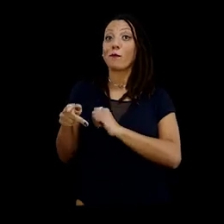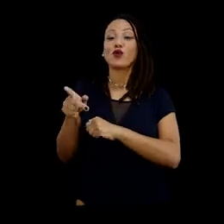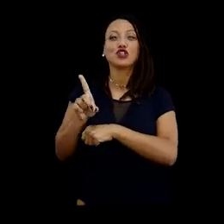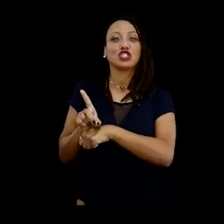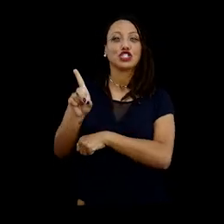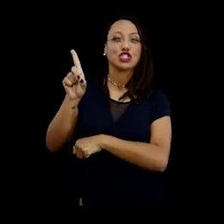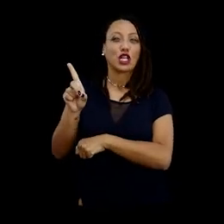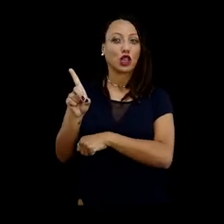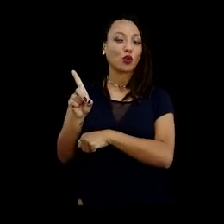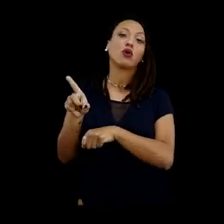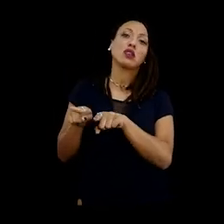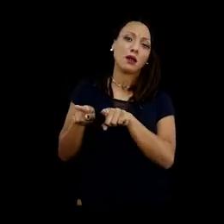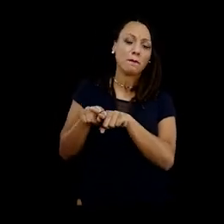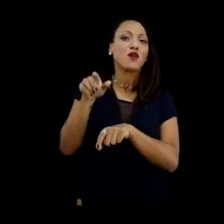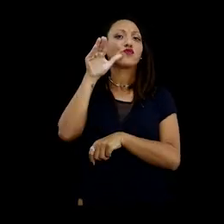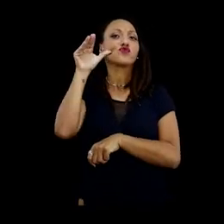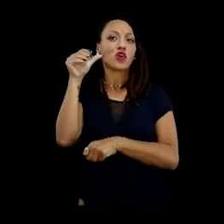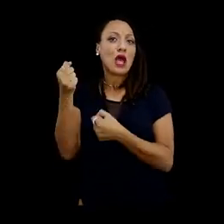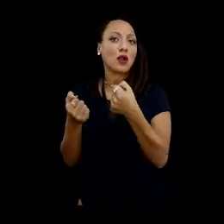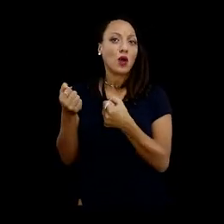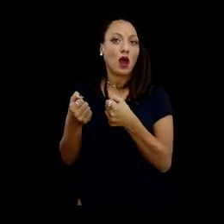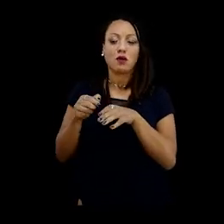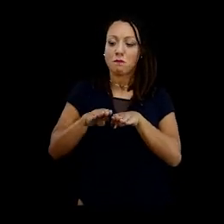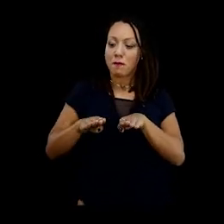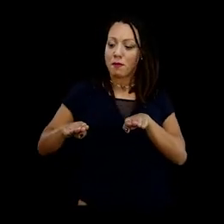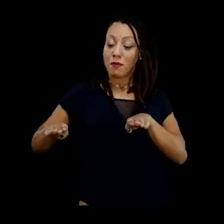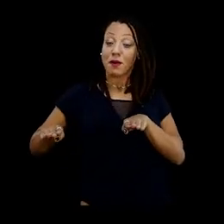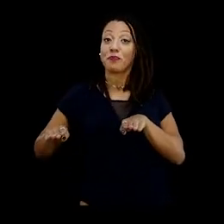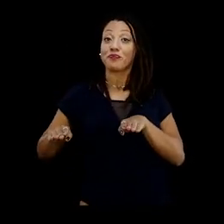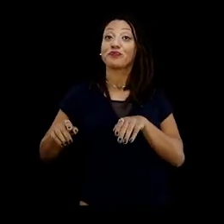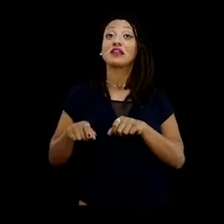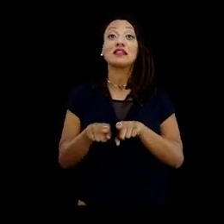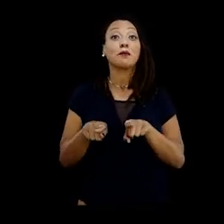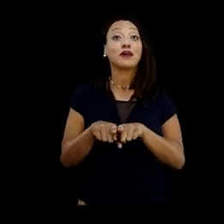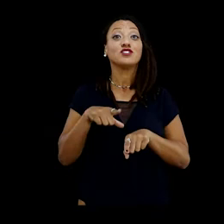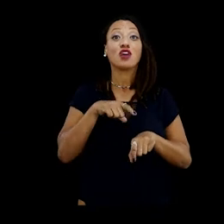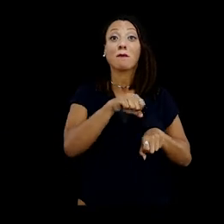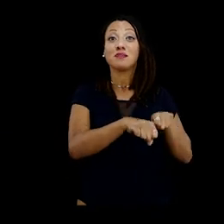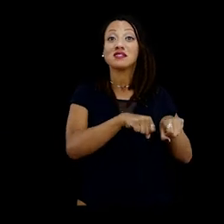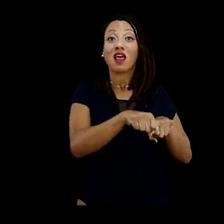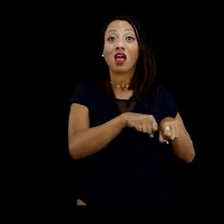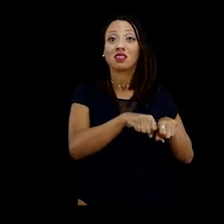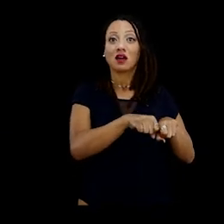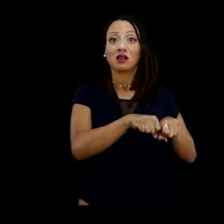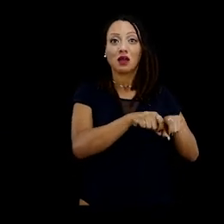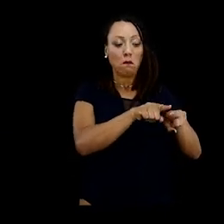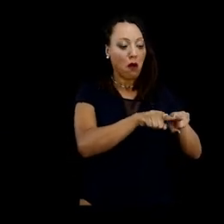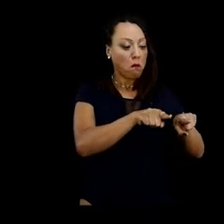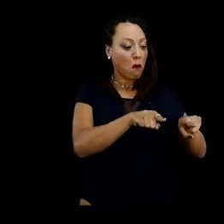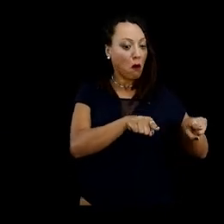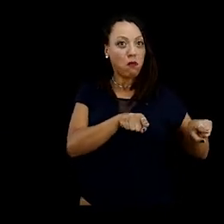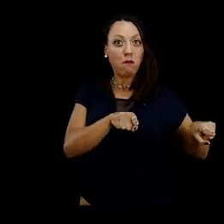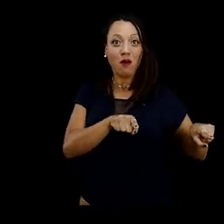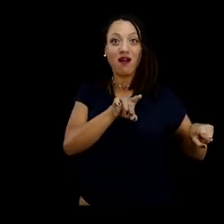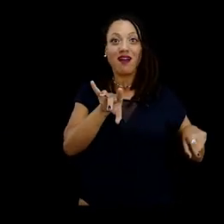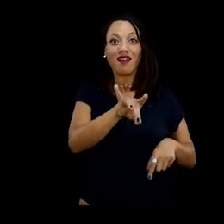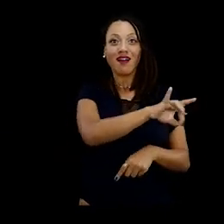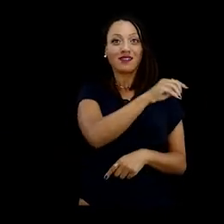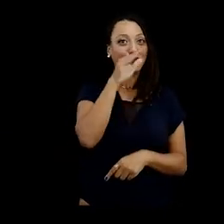altos funcionários da fábrica e muitas bicicletas deles operários. Então, a gente perguntava: